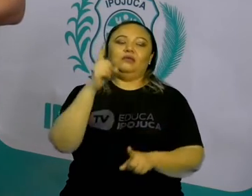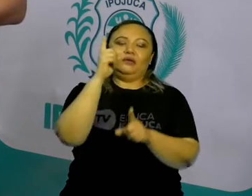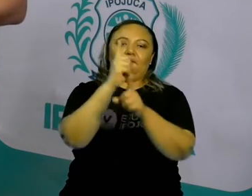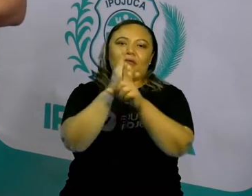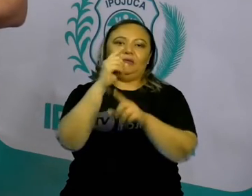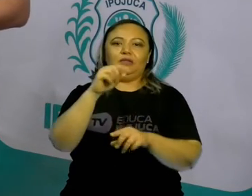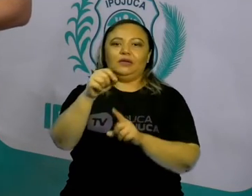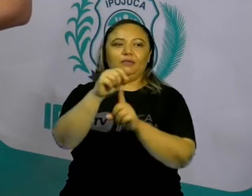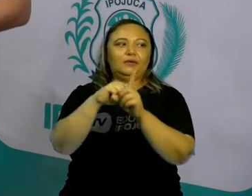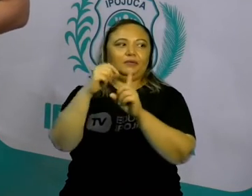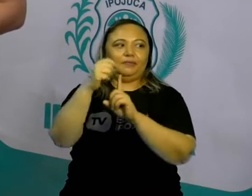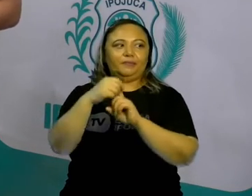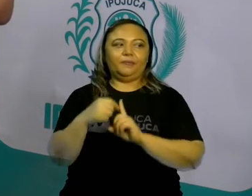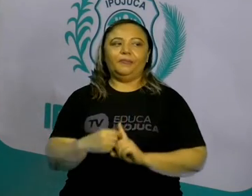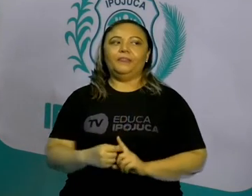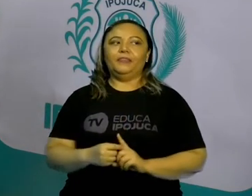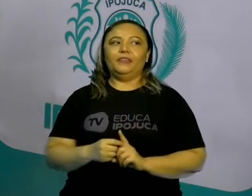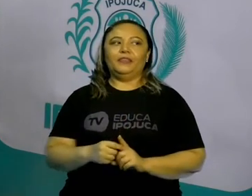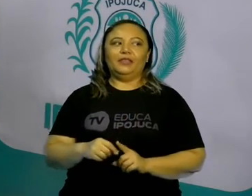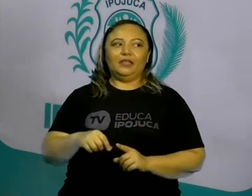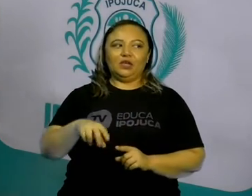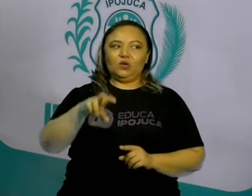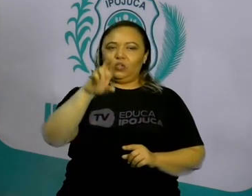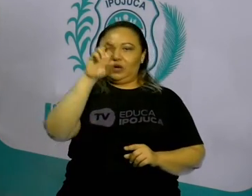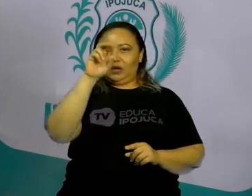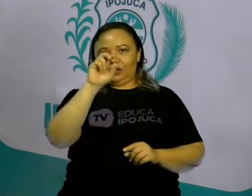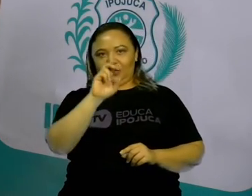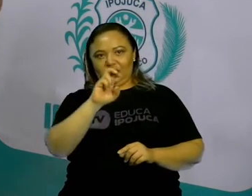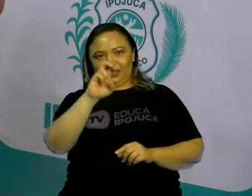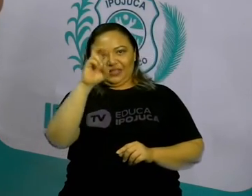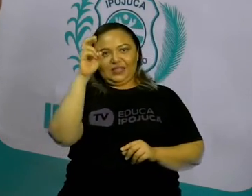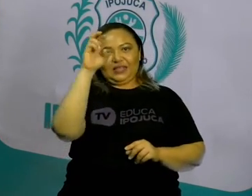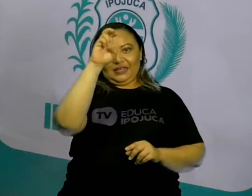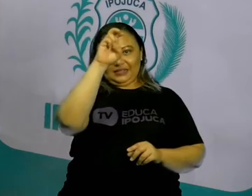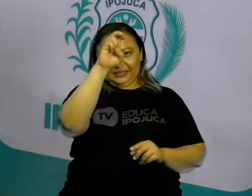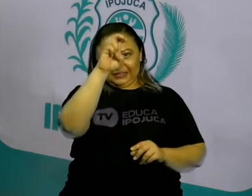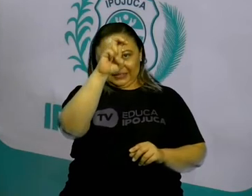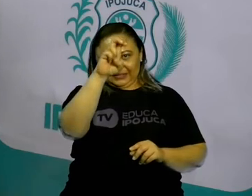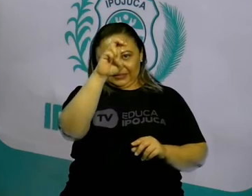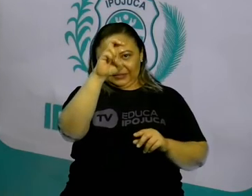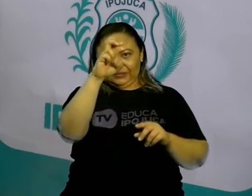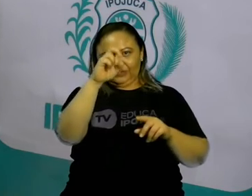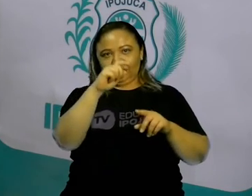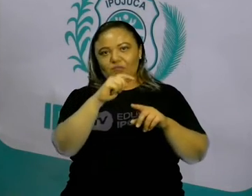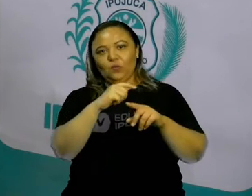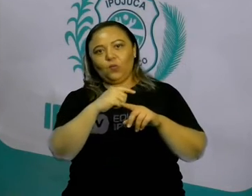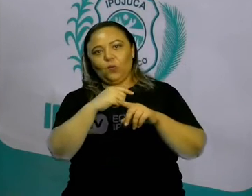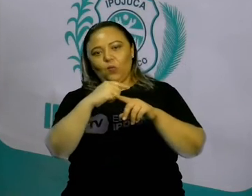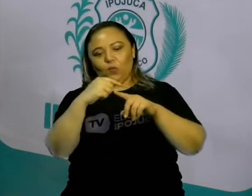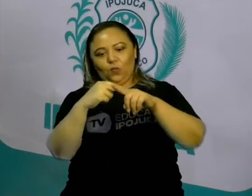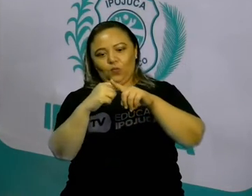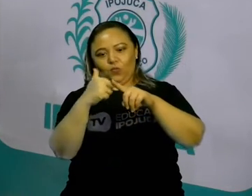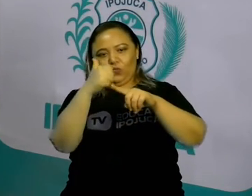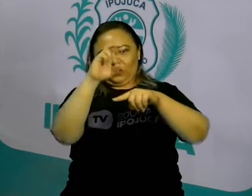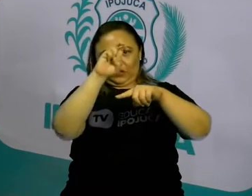chance da Zuleica encontrar a banana é de 5 no total de 10